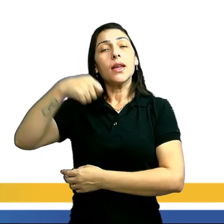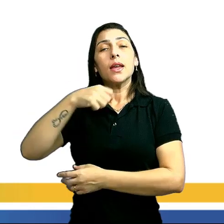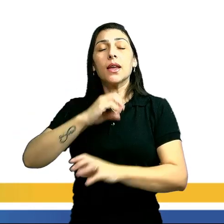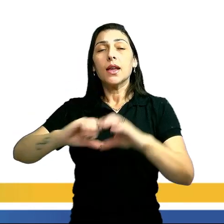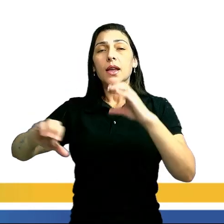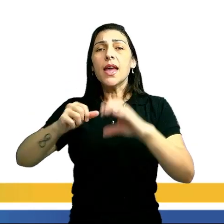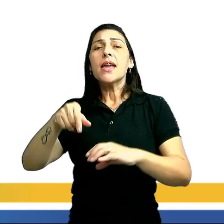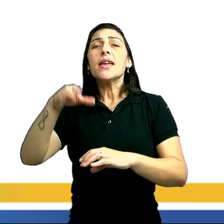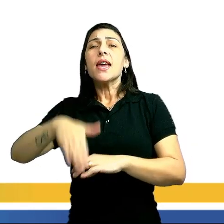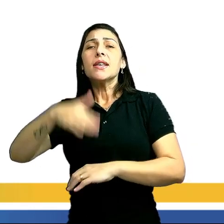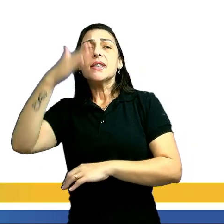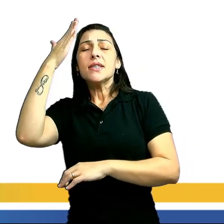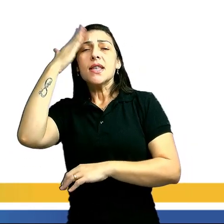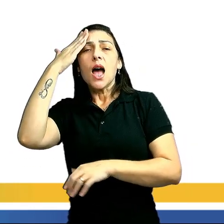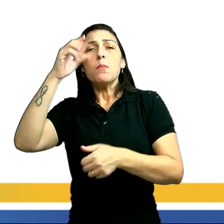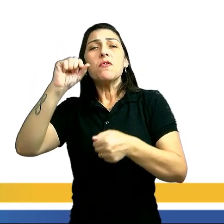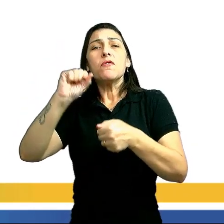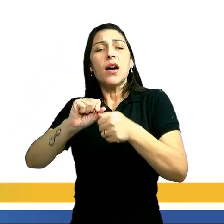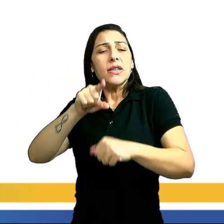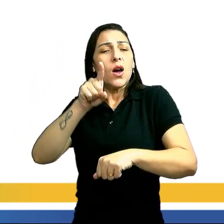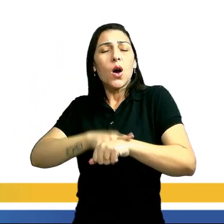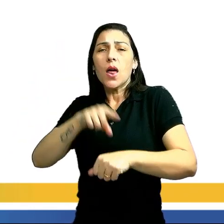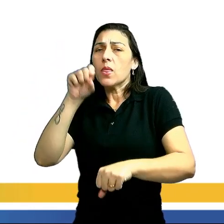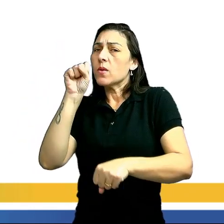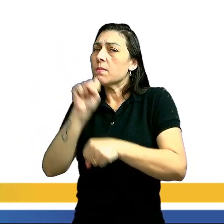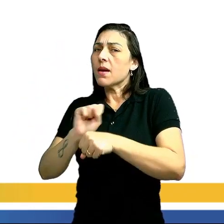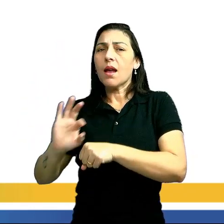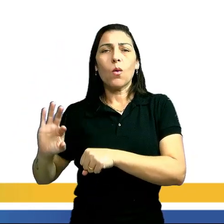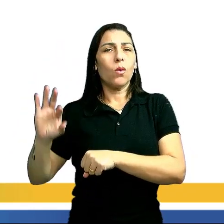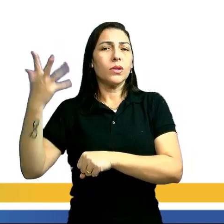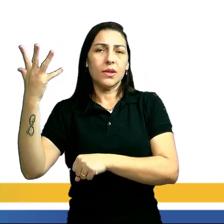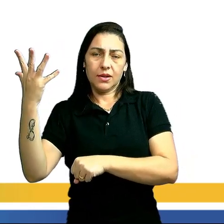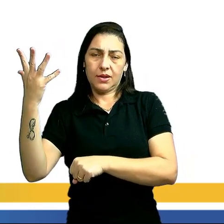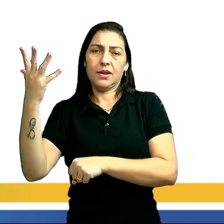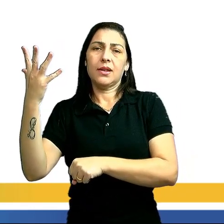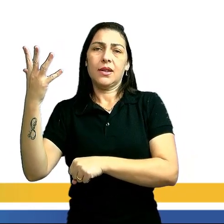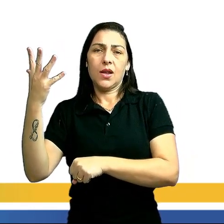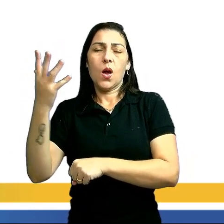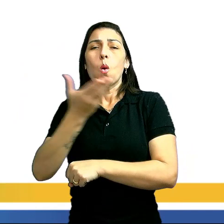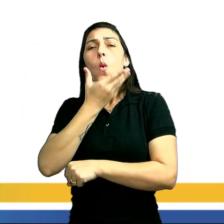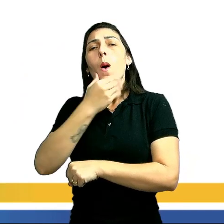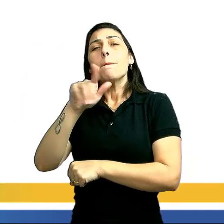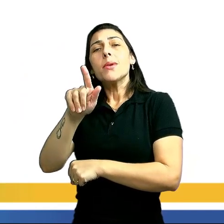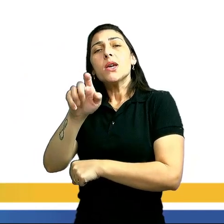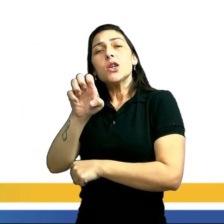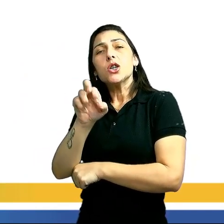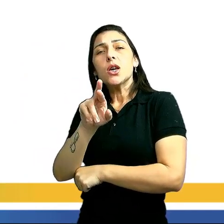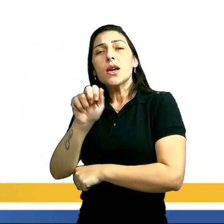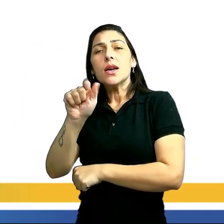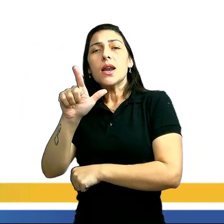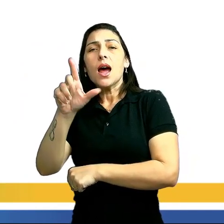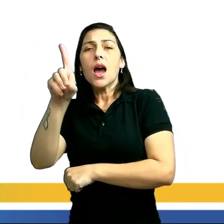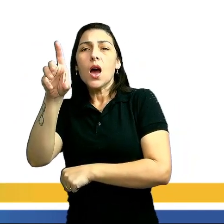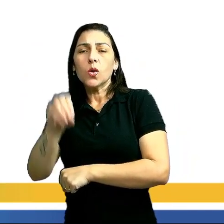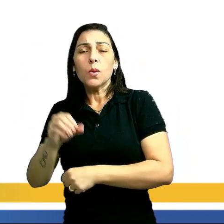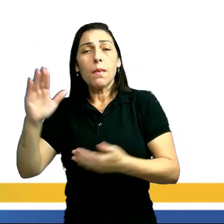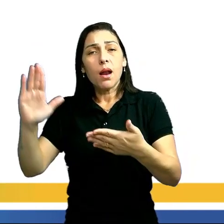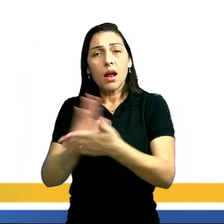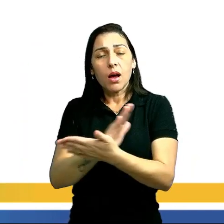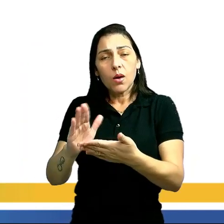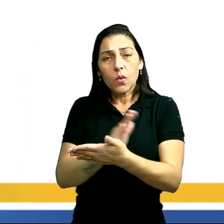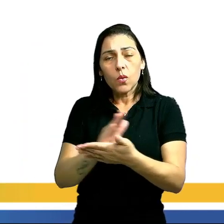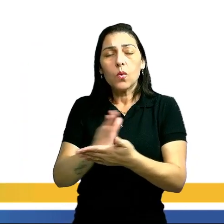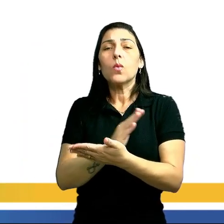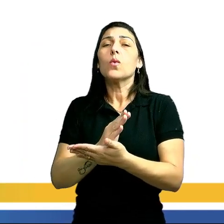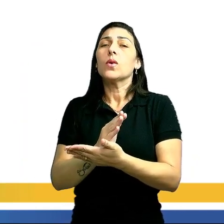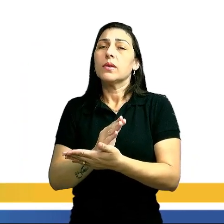música, quem sabe faz a hora, não espera acontecer. Esse cara é Geraldo Vandré. Então o que eu estou dizendo? Para algumas coisas,